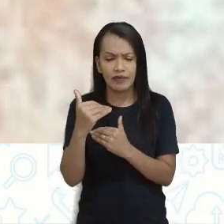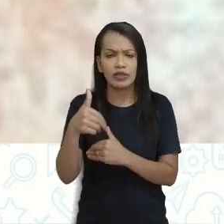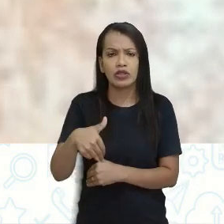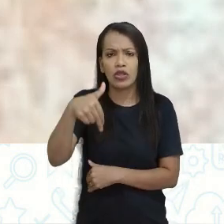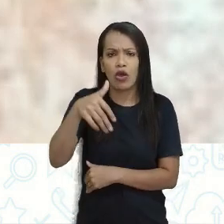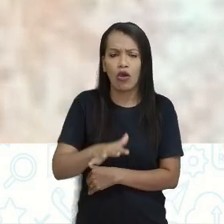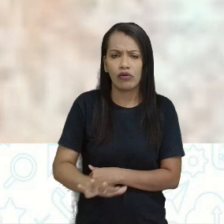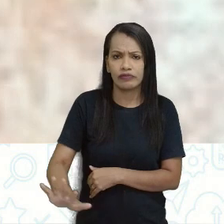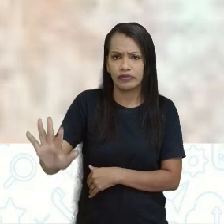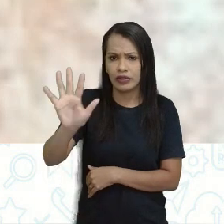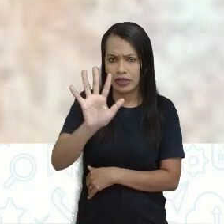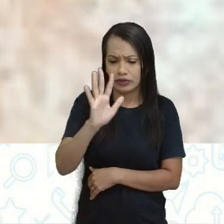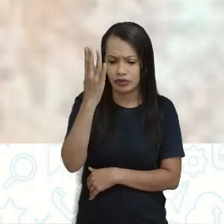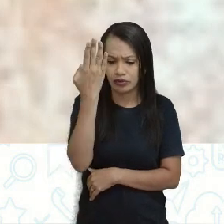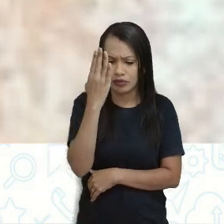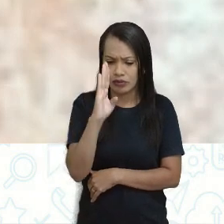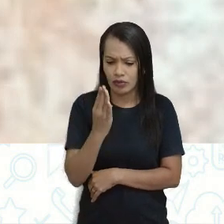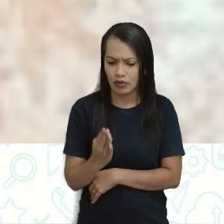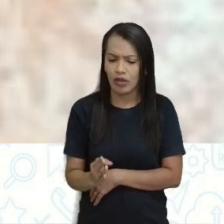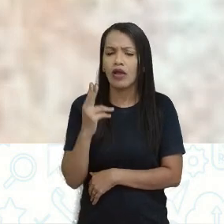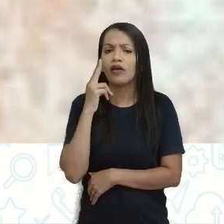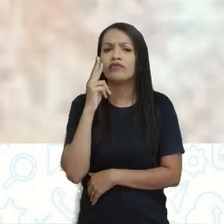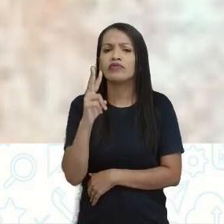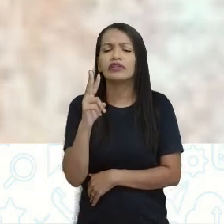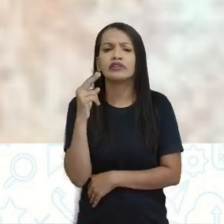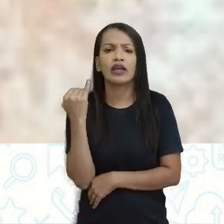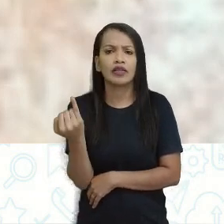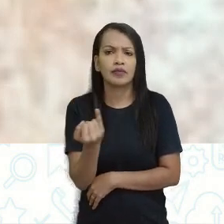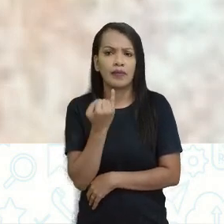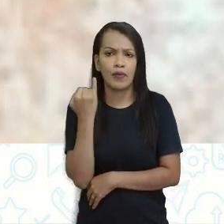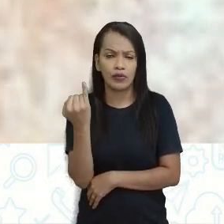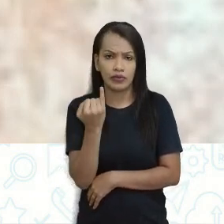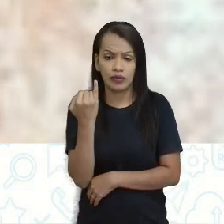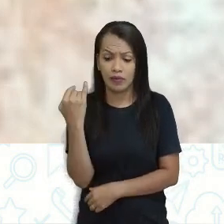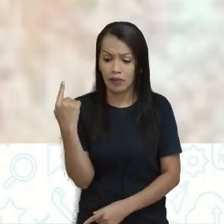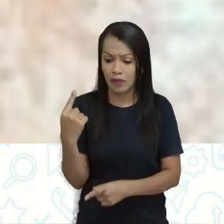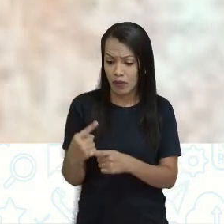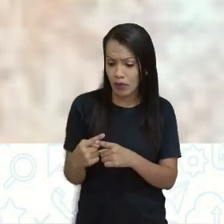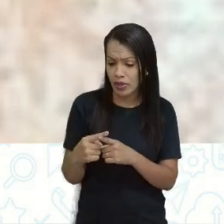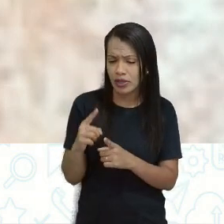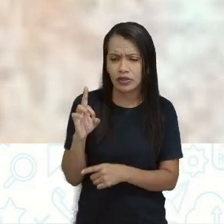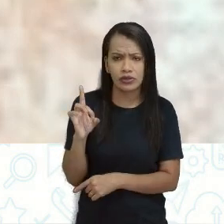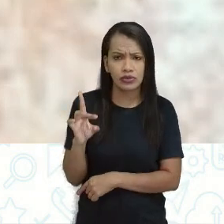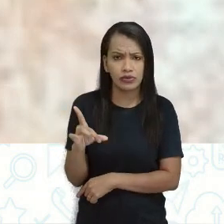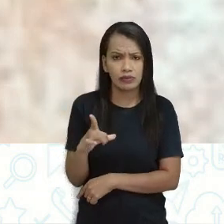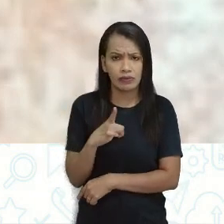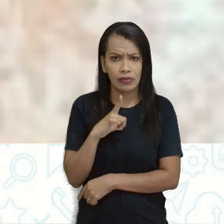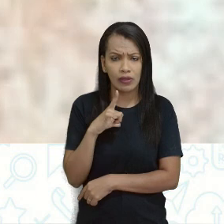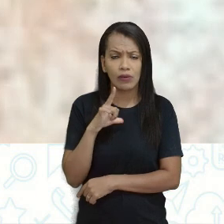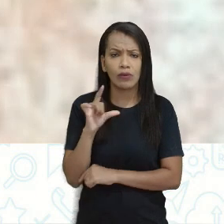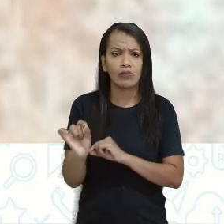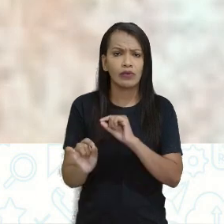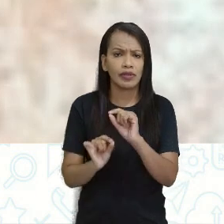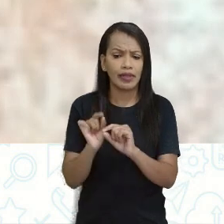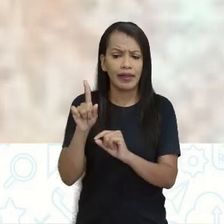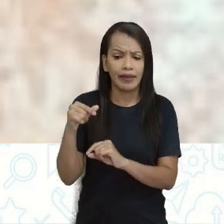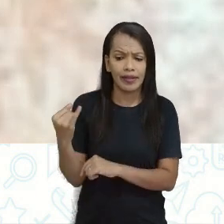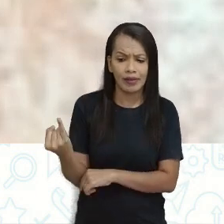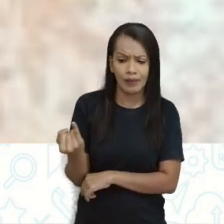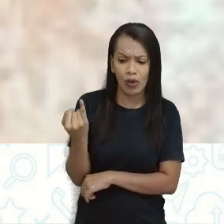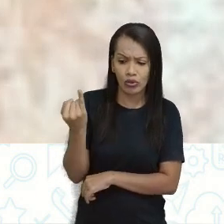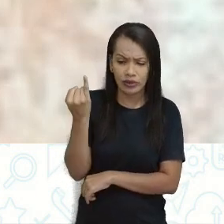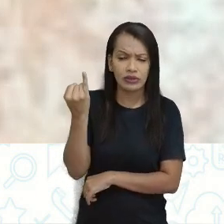Brasil. Vejam só a importância desse rio, porque ele não só tem essa